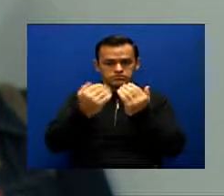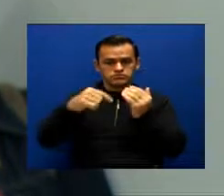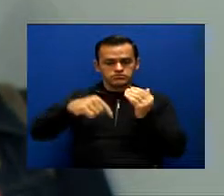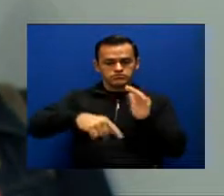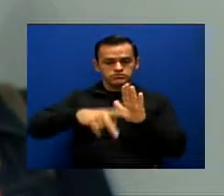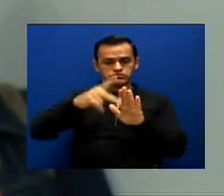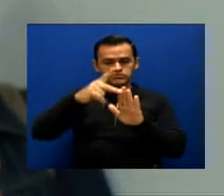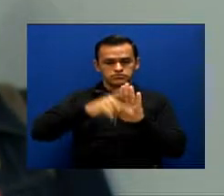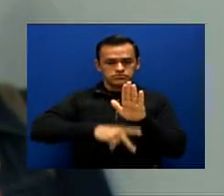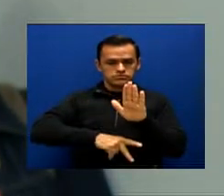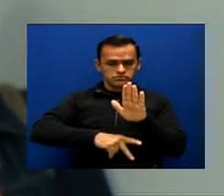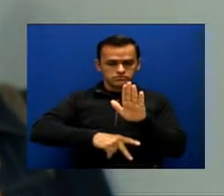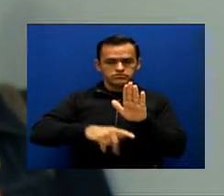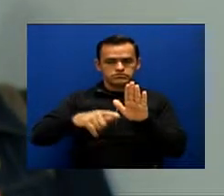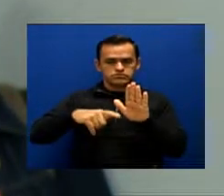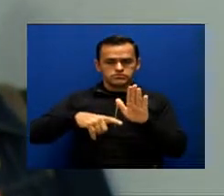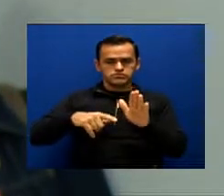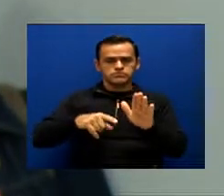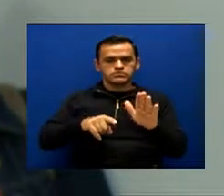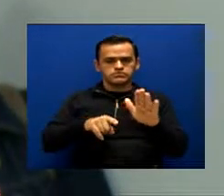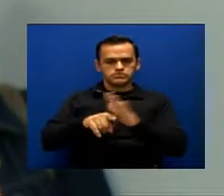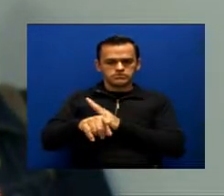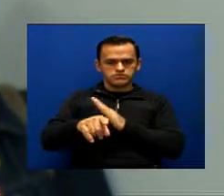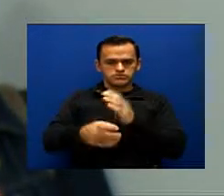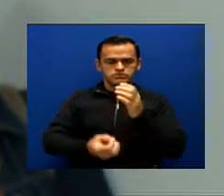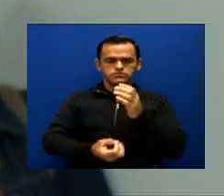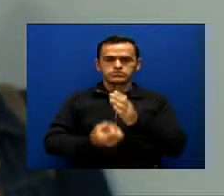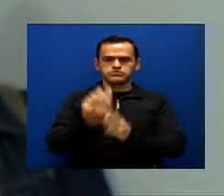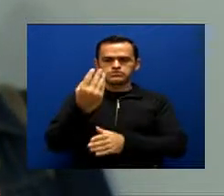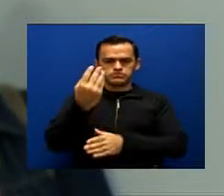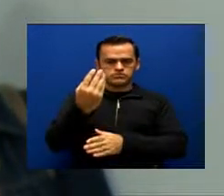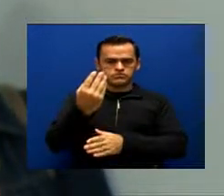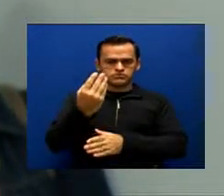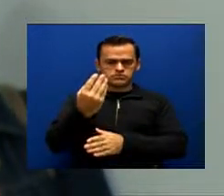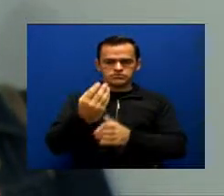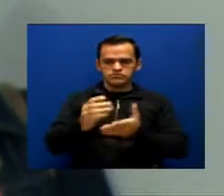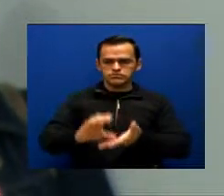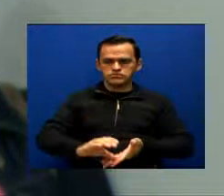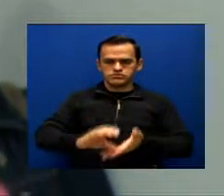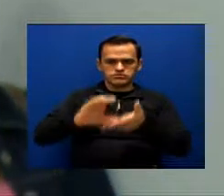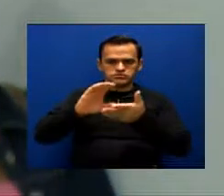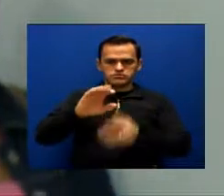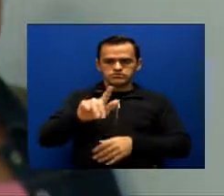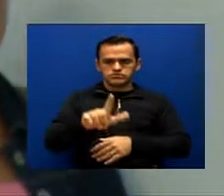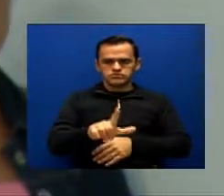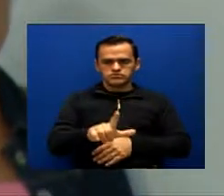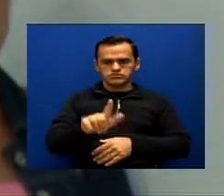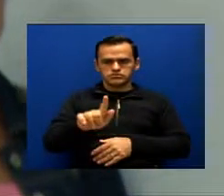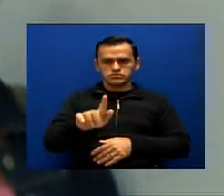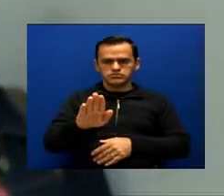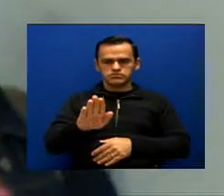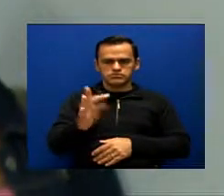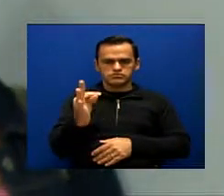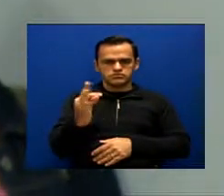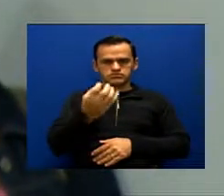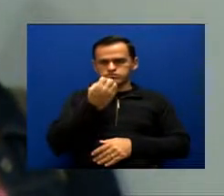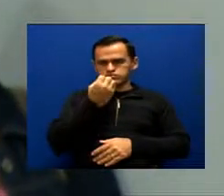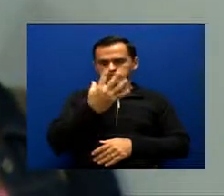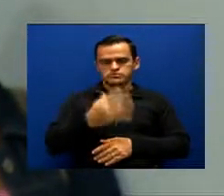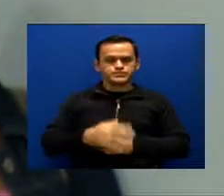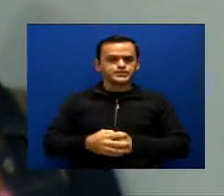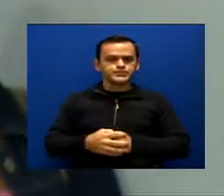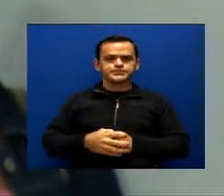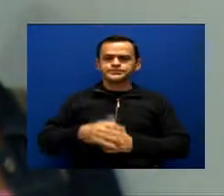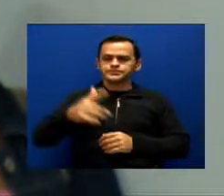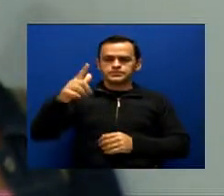que será votado dentro em breve sobre a criação do Conselho Municipal LGBT. Eu acho que é uma grande conquista. Repito mais